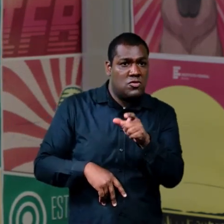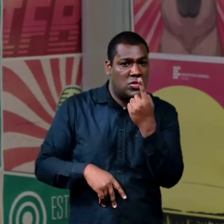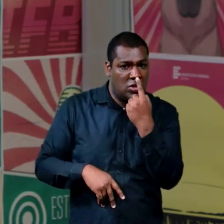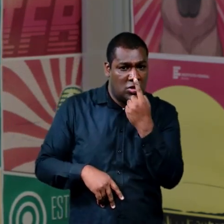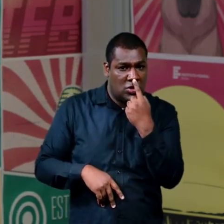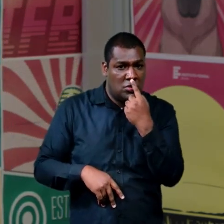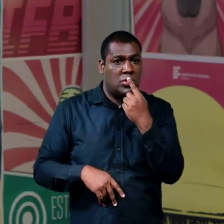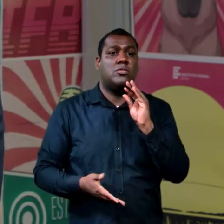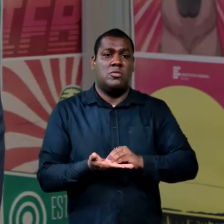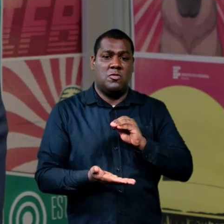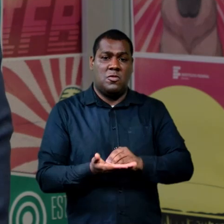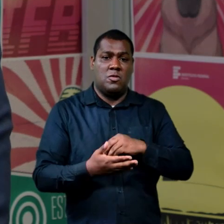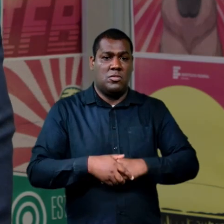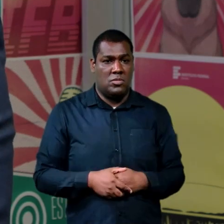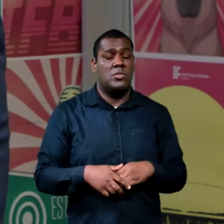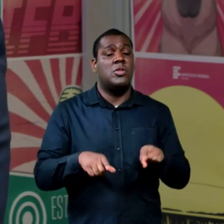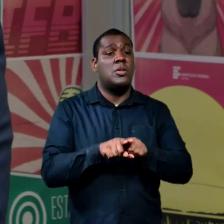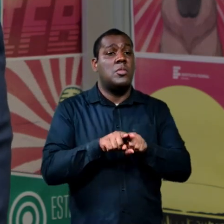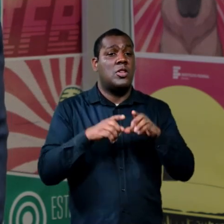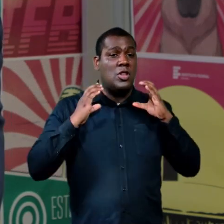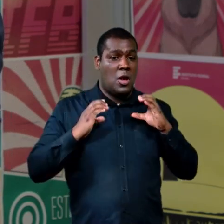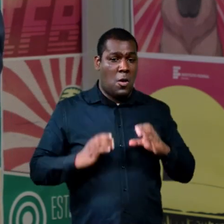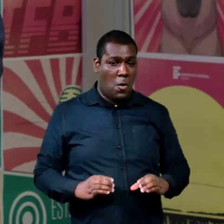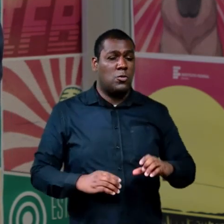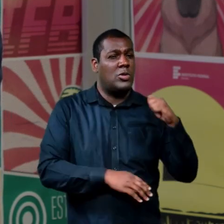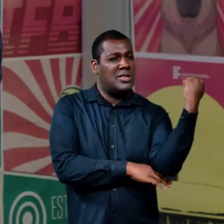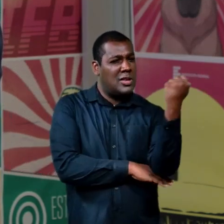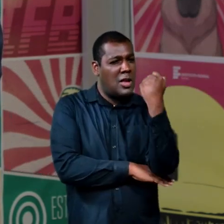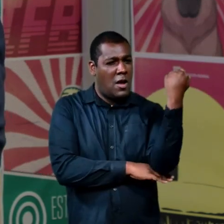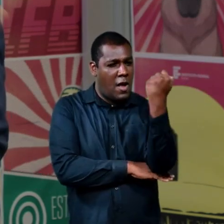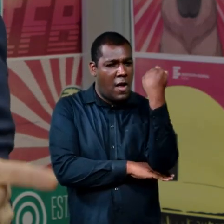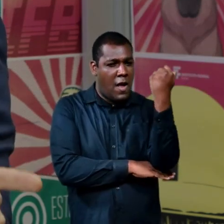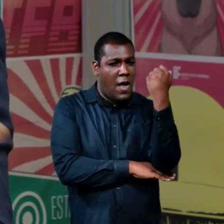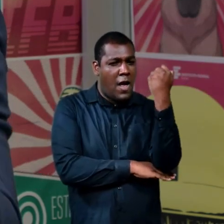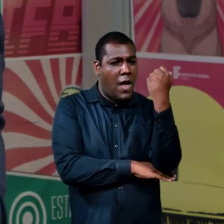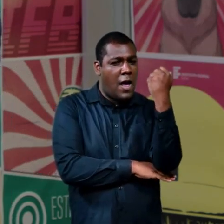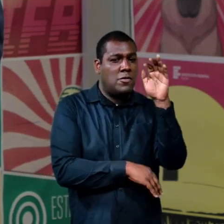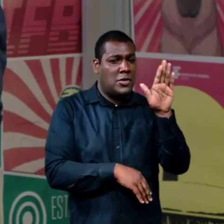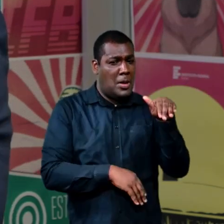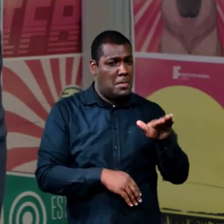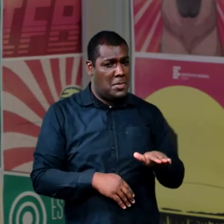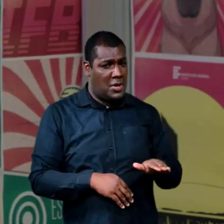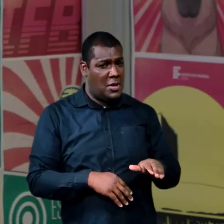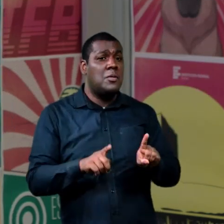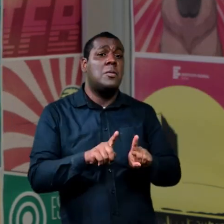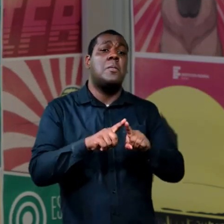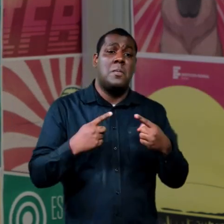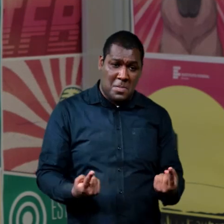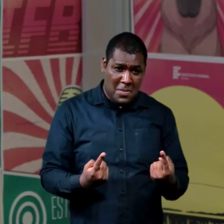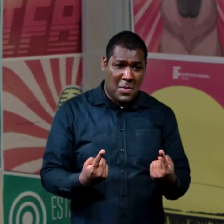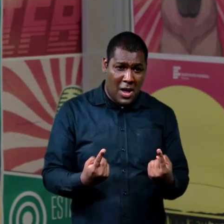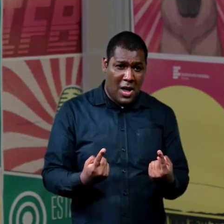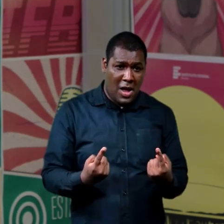de natureza sexual, que são condutas menos graves, mas mesmo que menos graves, quer dizer que não são passíveis